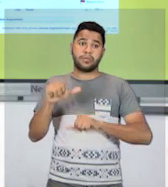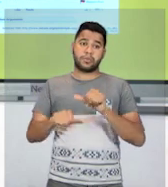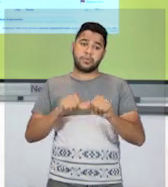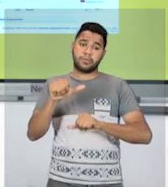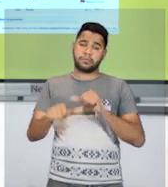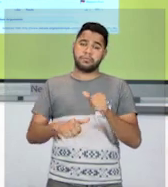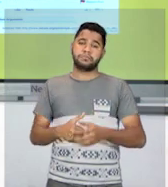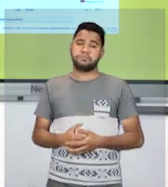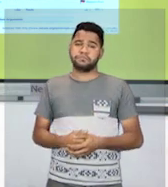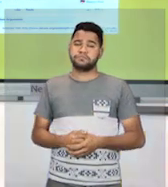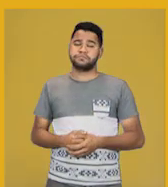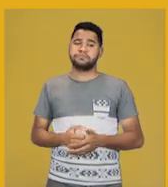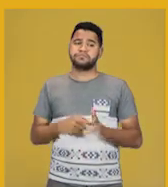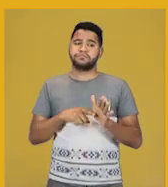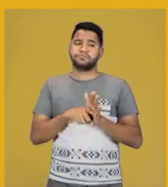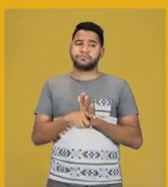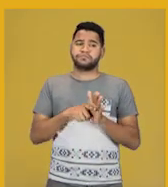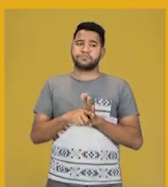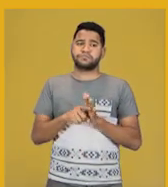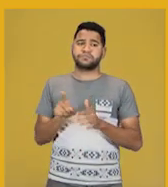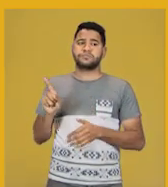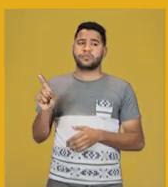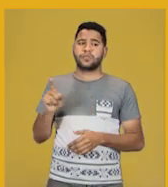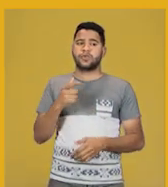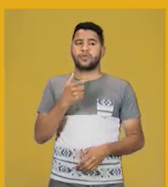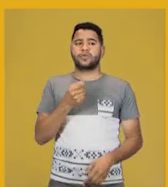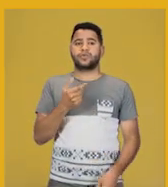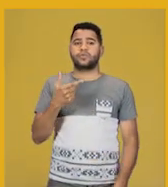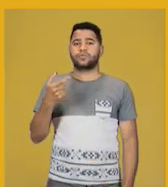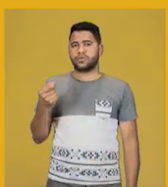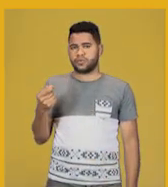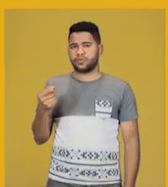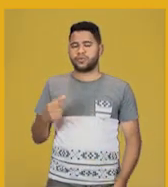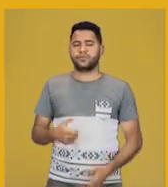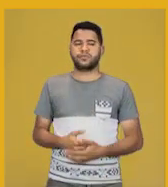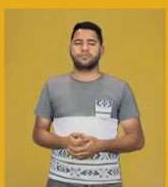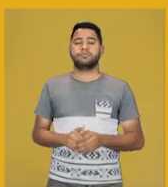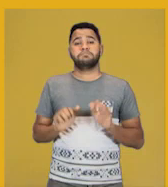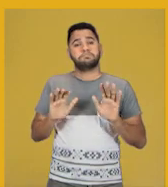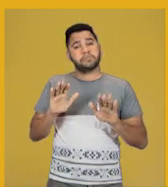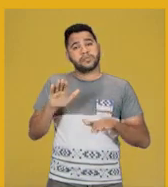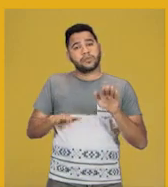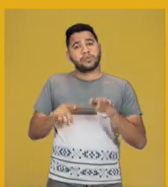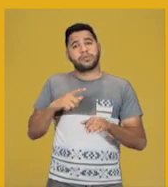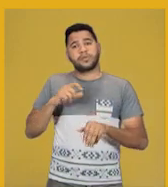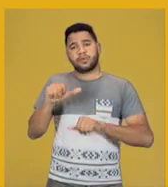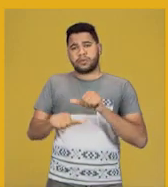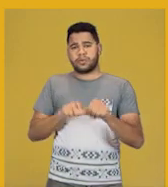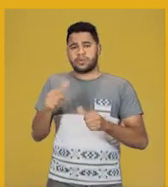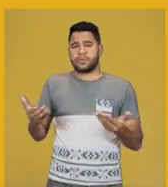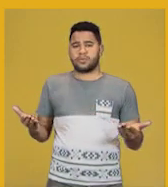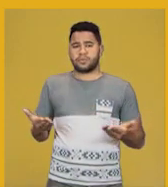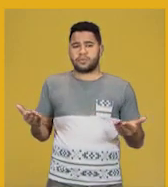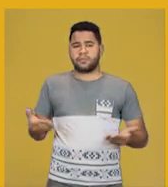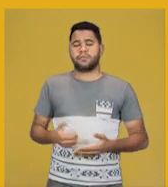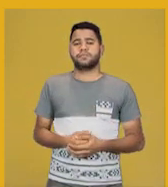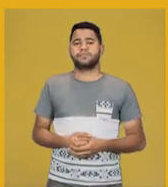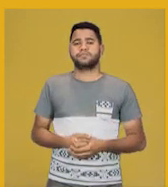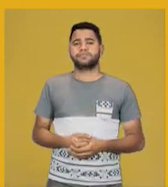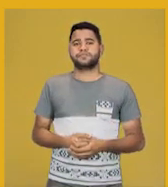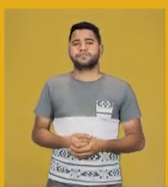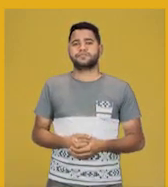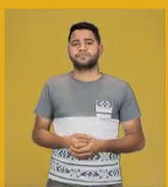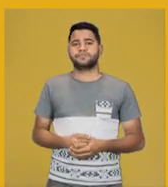né dessa pesquisa que é de 2020 mas talvez tenha atualizado agora bom